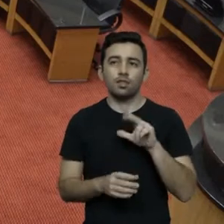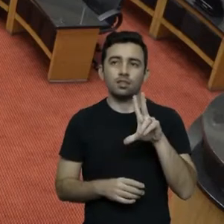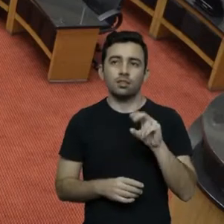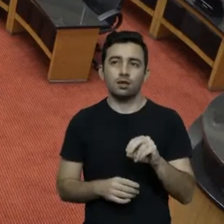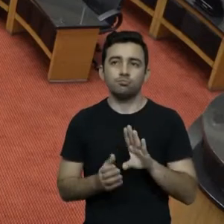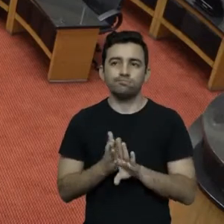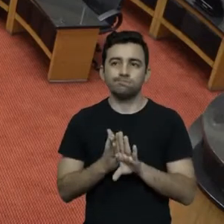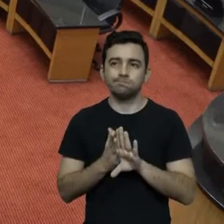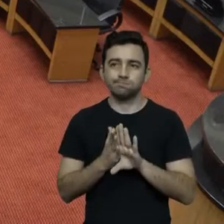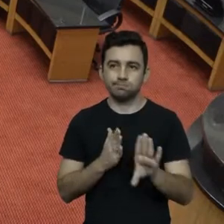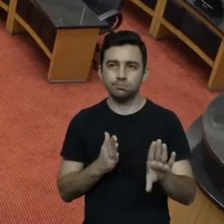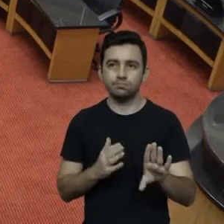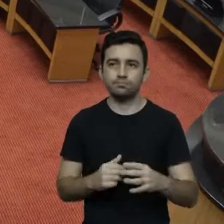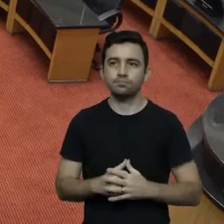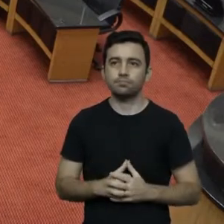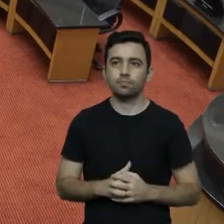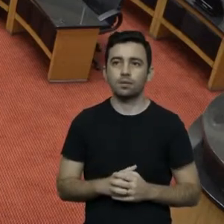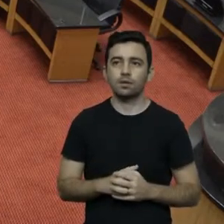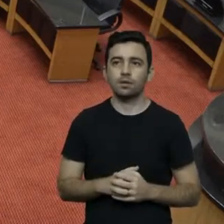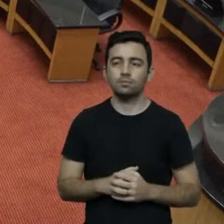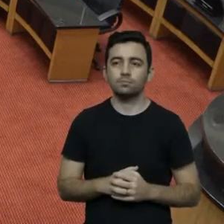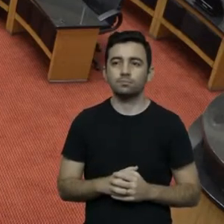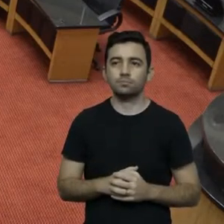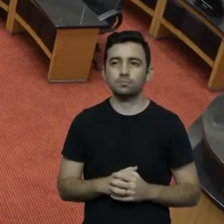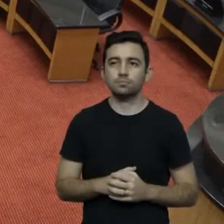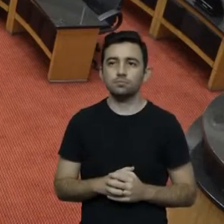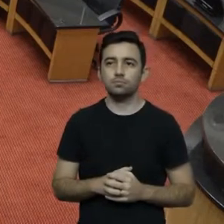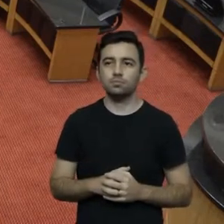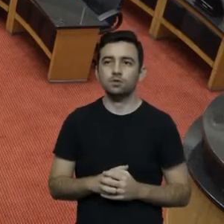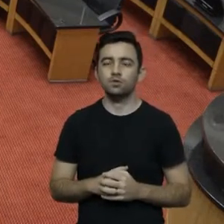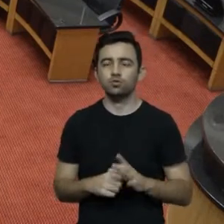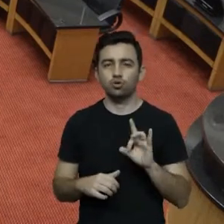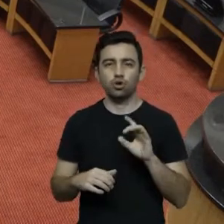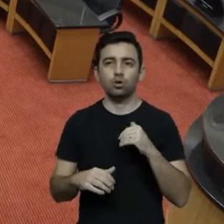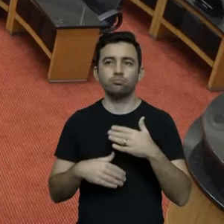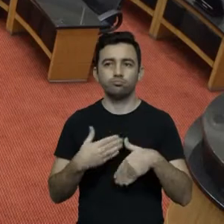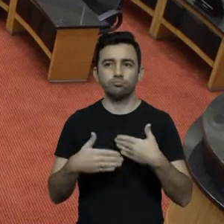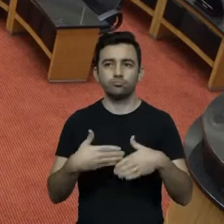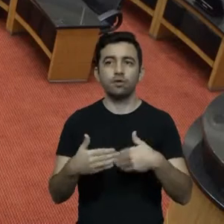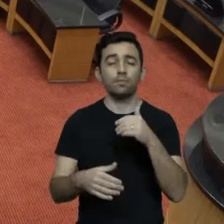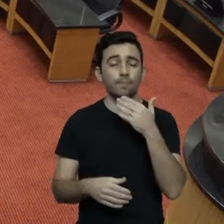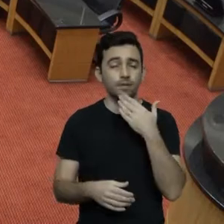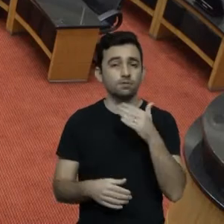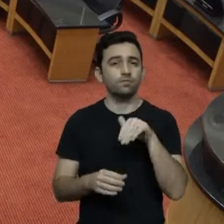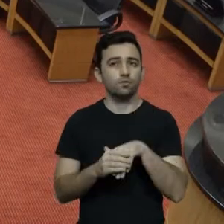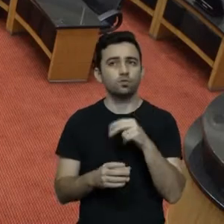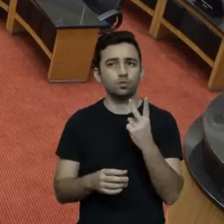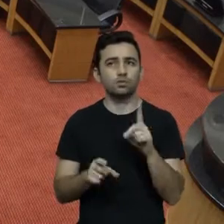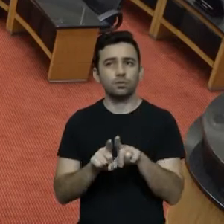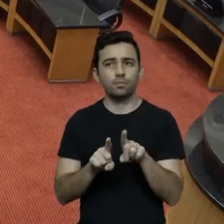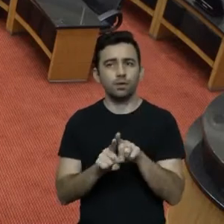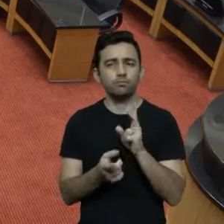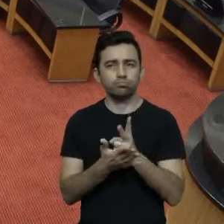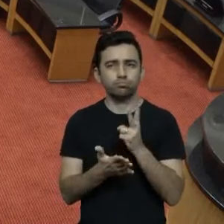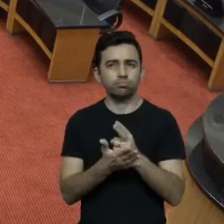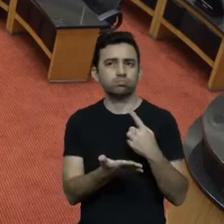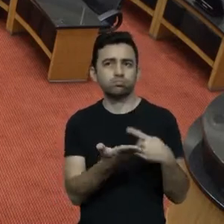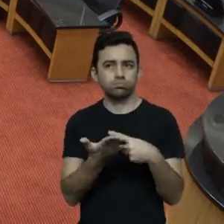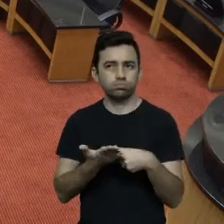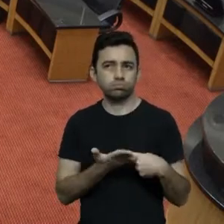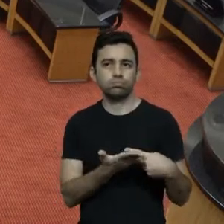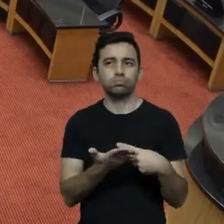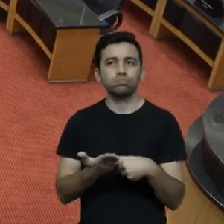rejeita a emenda só para encaminhamento né peço voto dois também para manter o acordo já